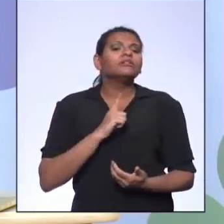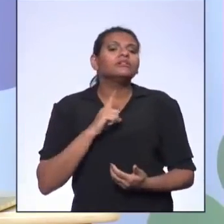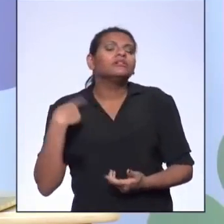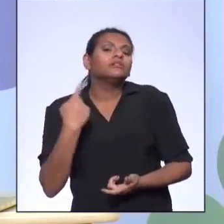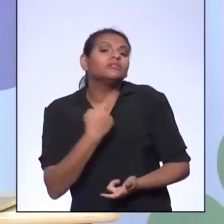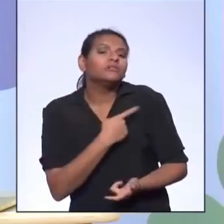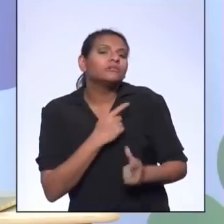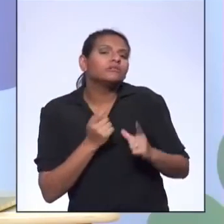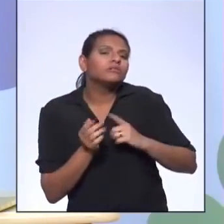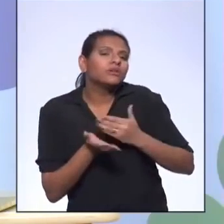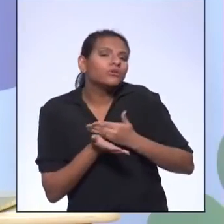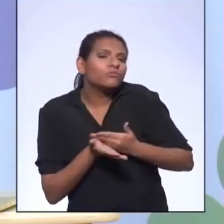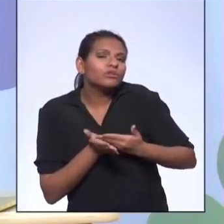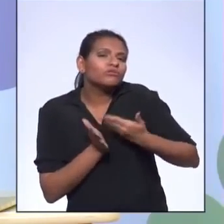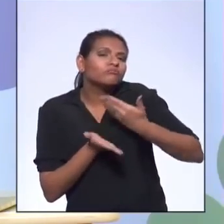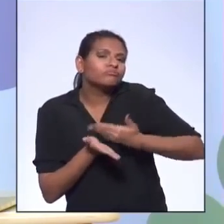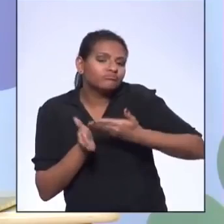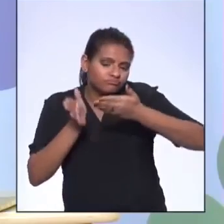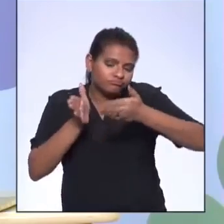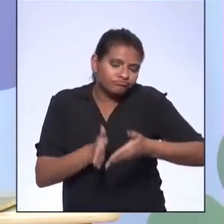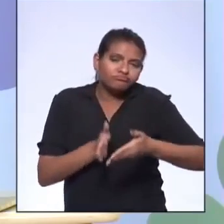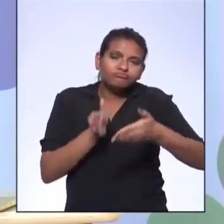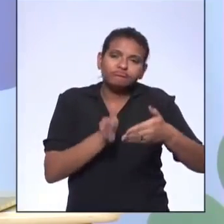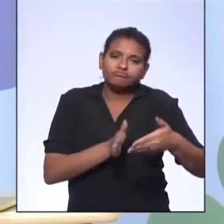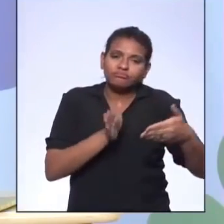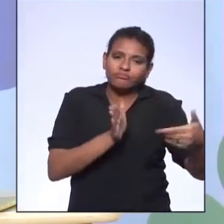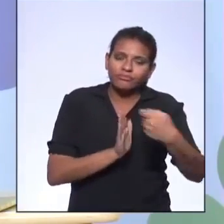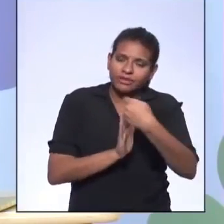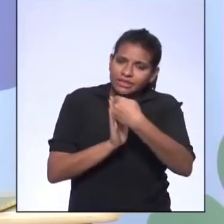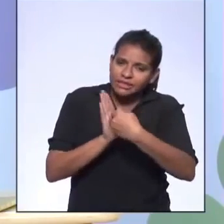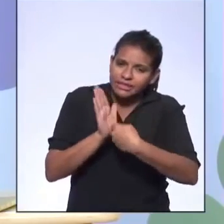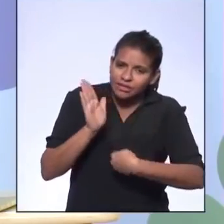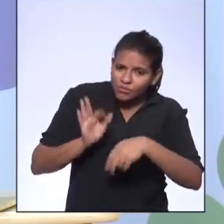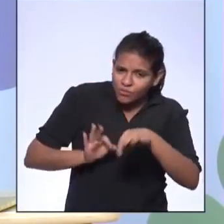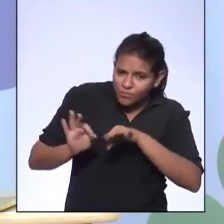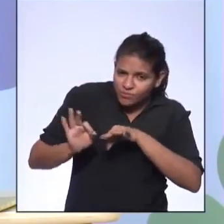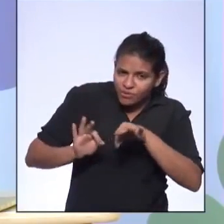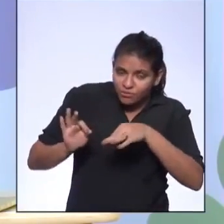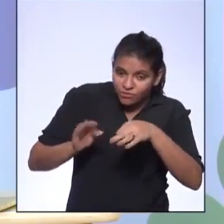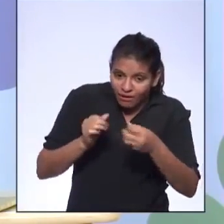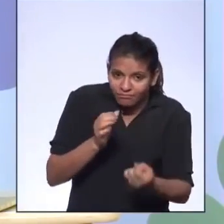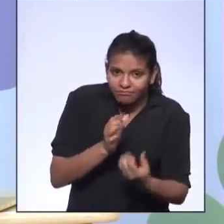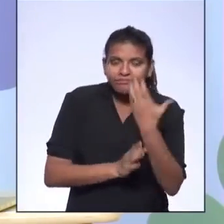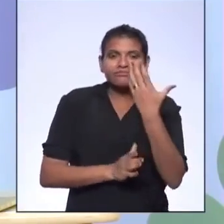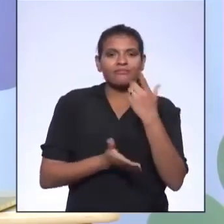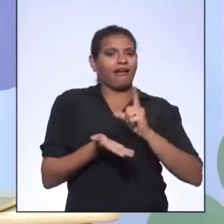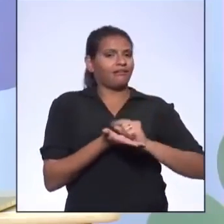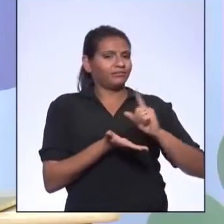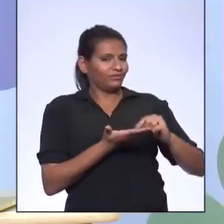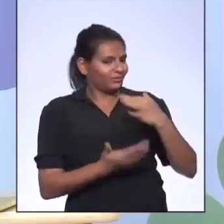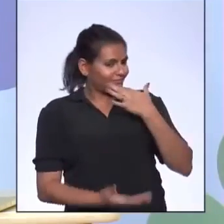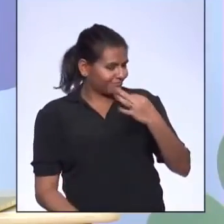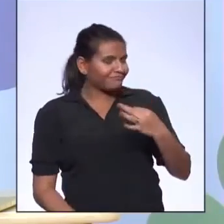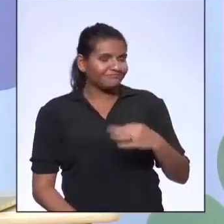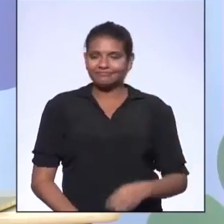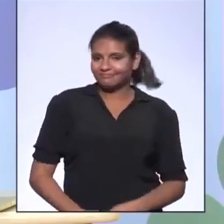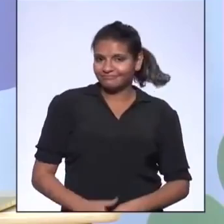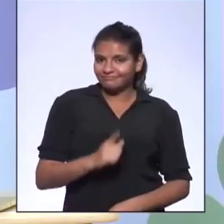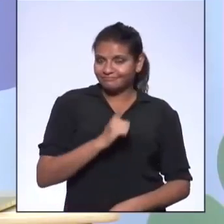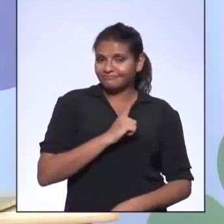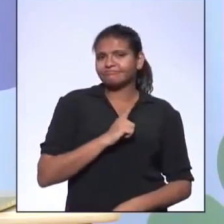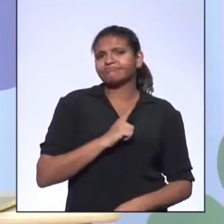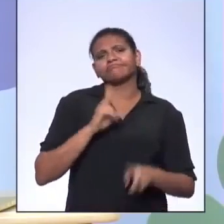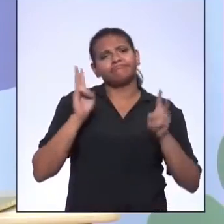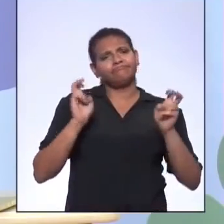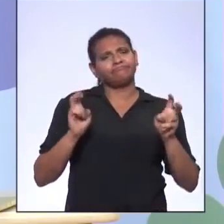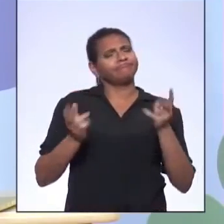nosso projeto de texto para iniciar o artigo de opinião. Voltando sempre o mesmo assunto, né? O aluno do ensino médio,